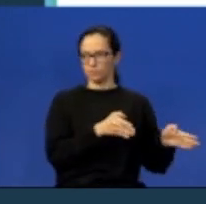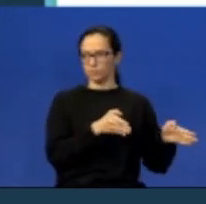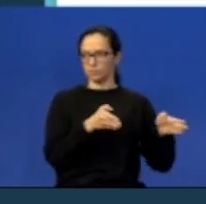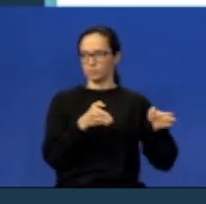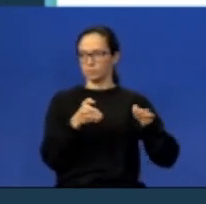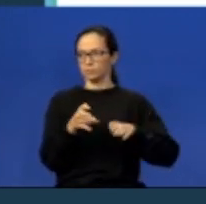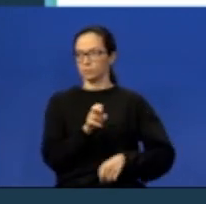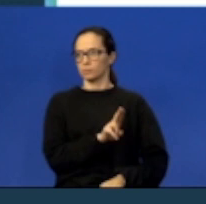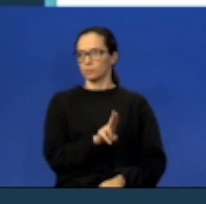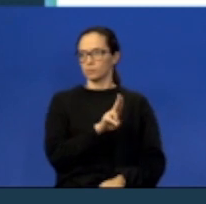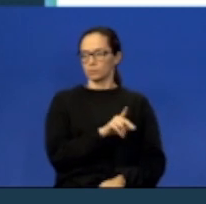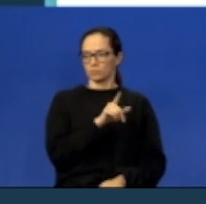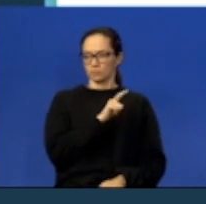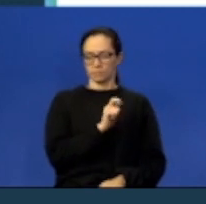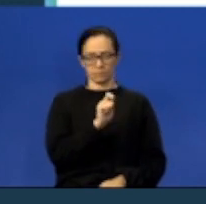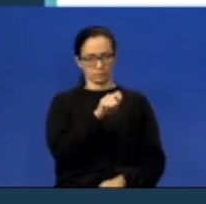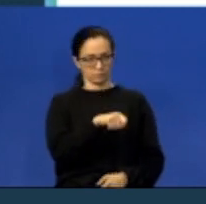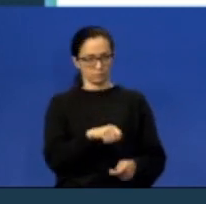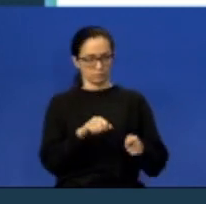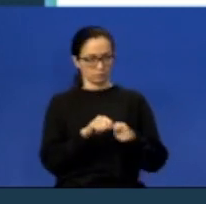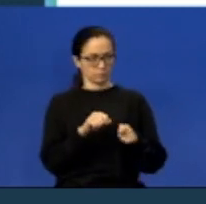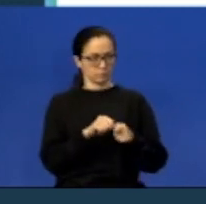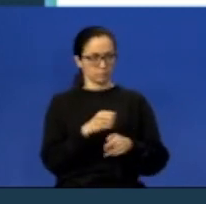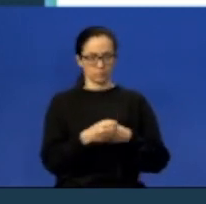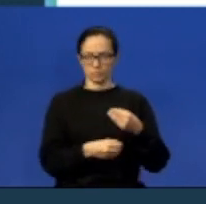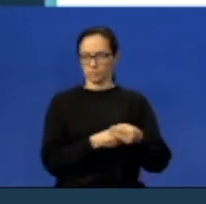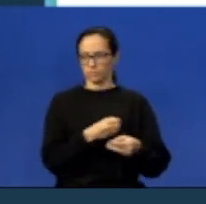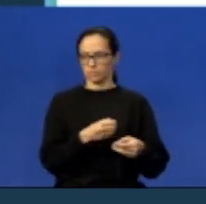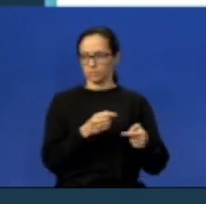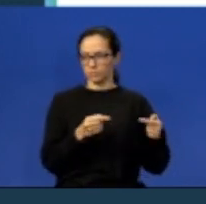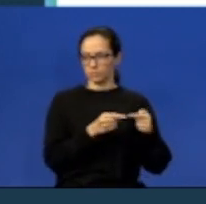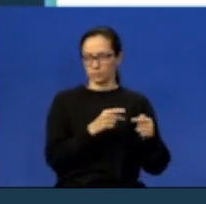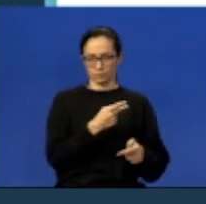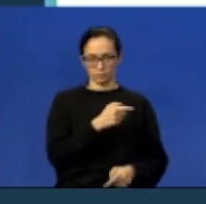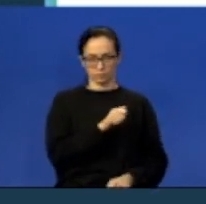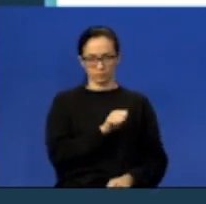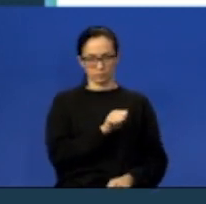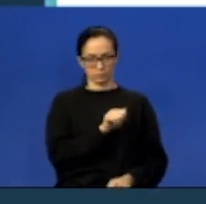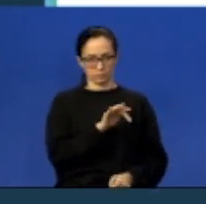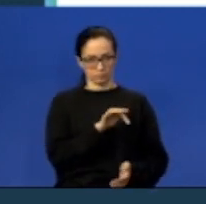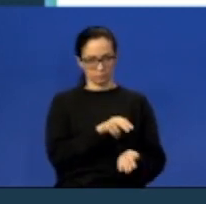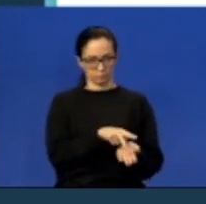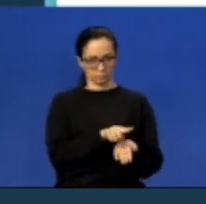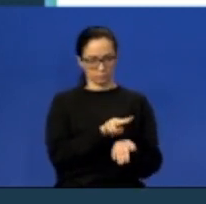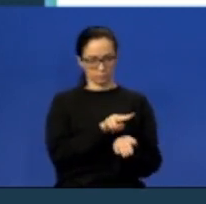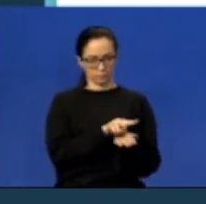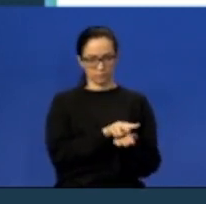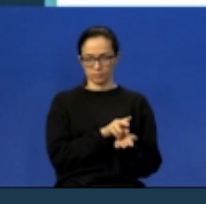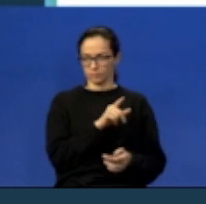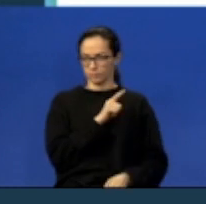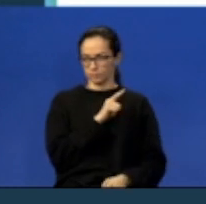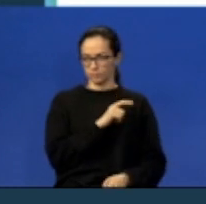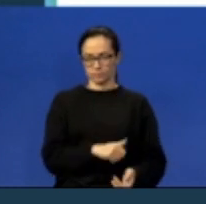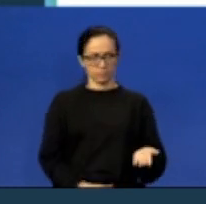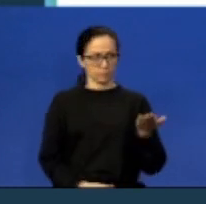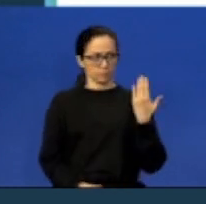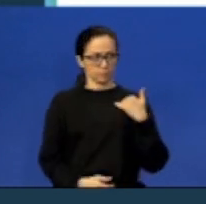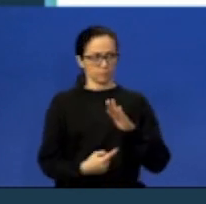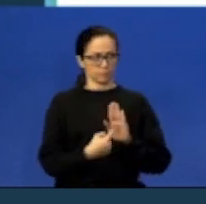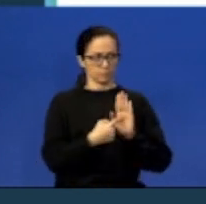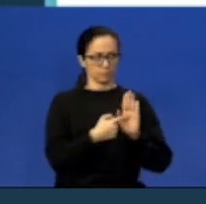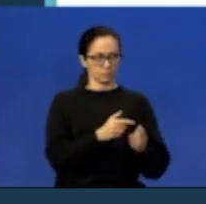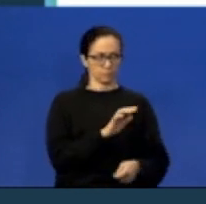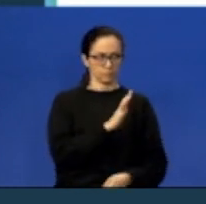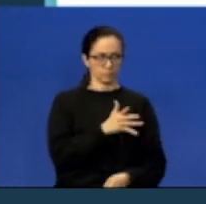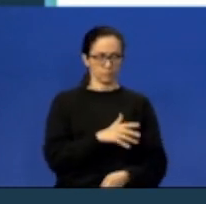anatômicos que são possíveis de acordo com a PAF, que é a posição anatômica que a gente já